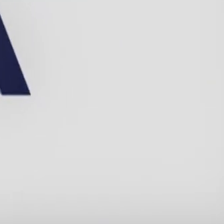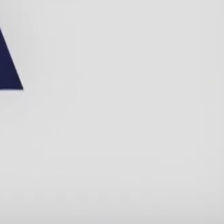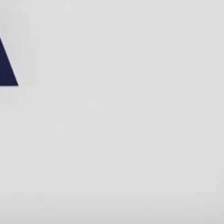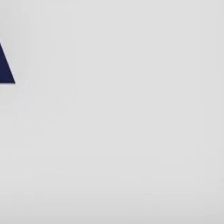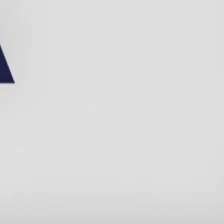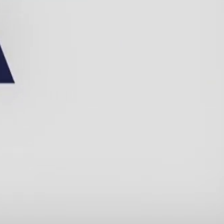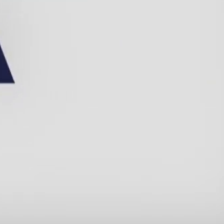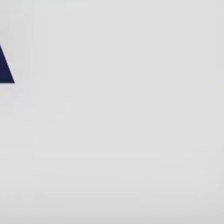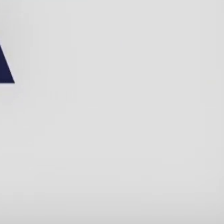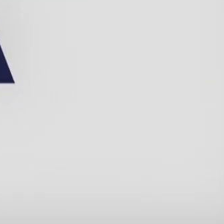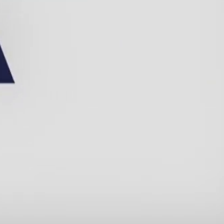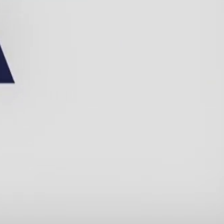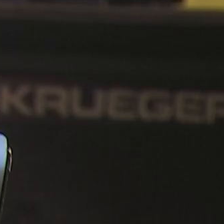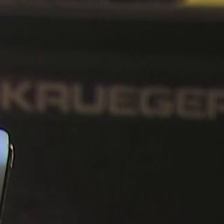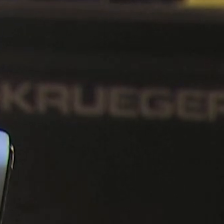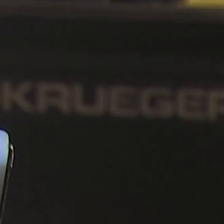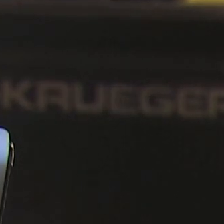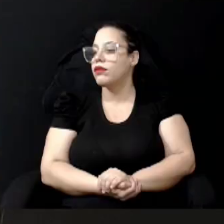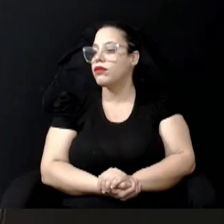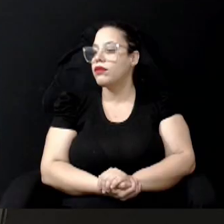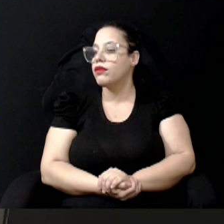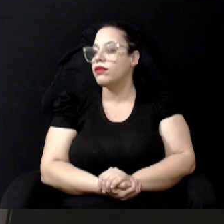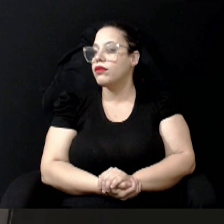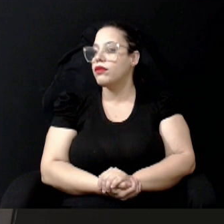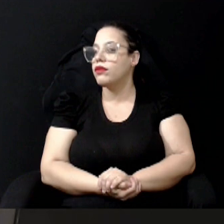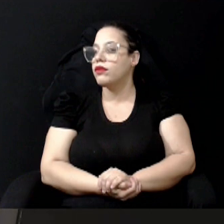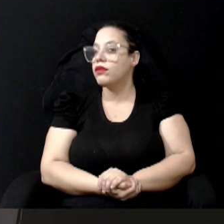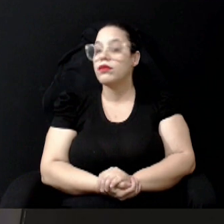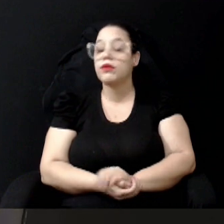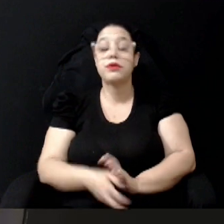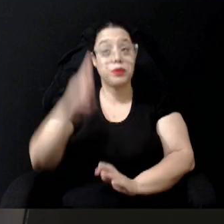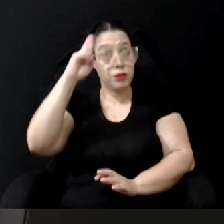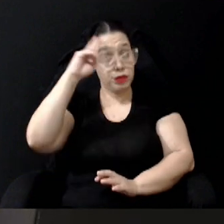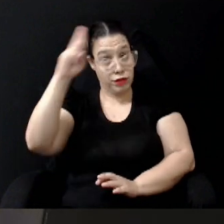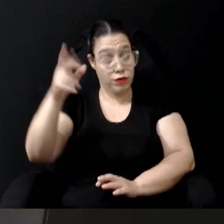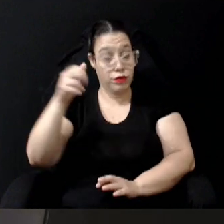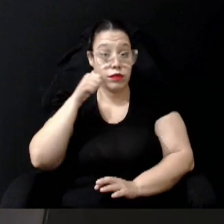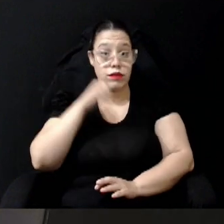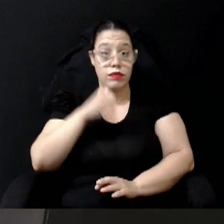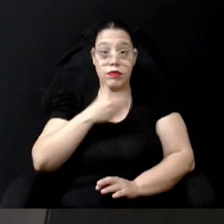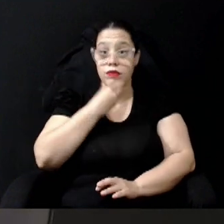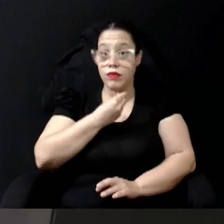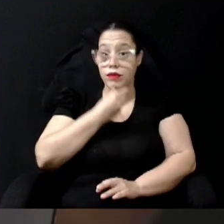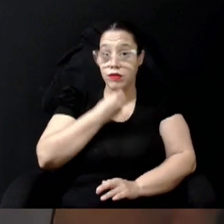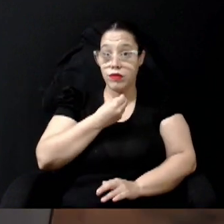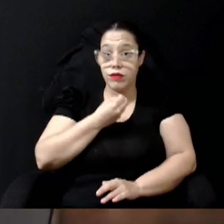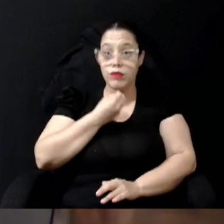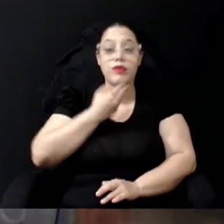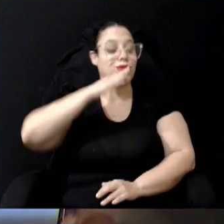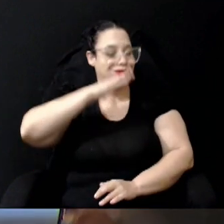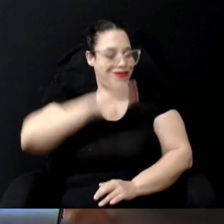TV Câmara, Campinas. Senhoras e senhores, boa tarde.